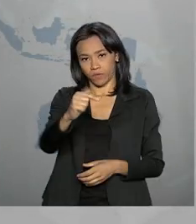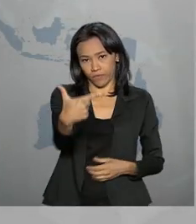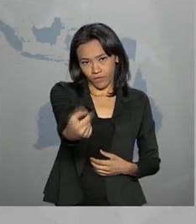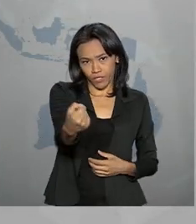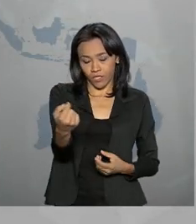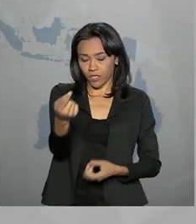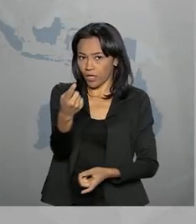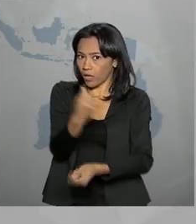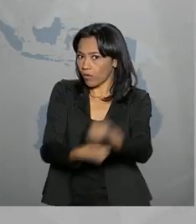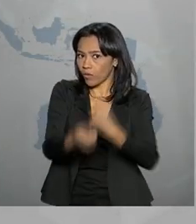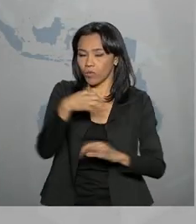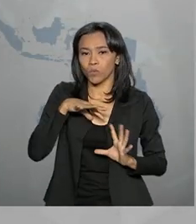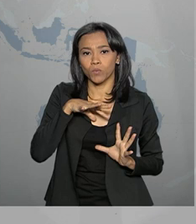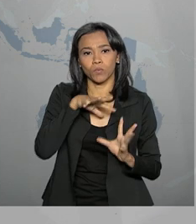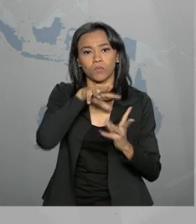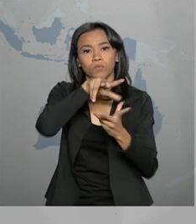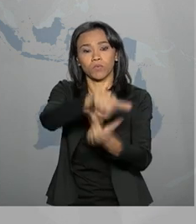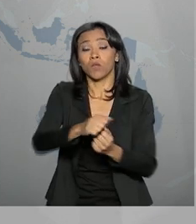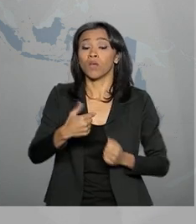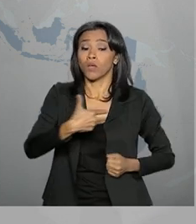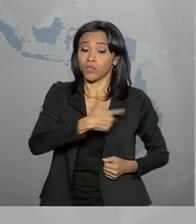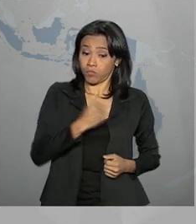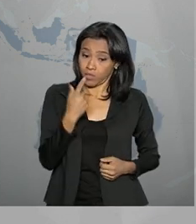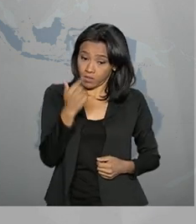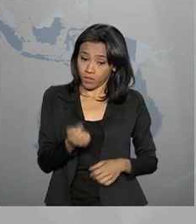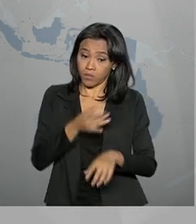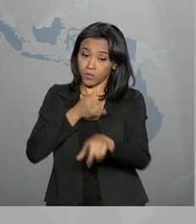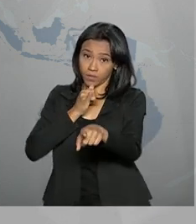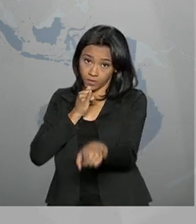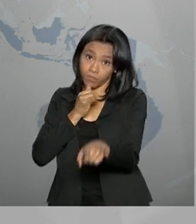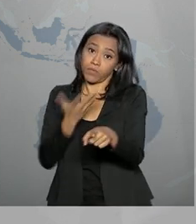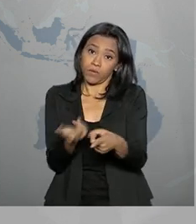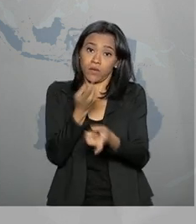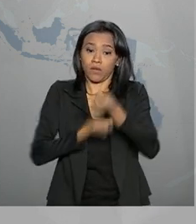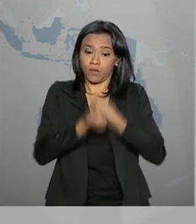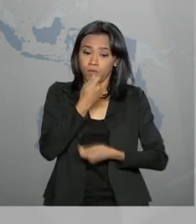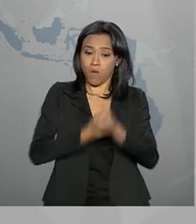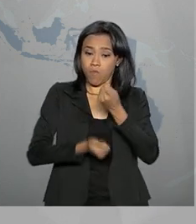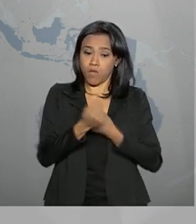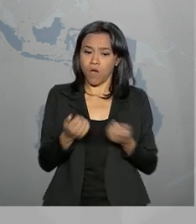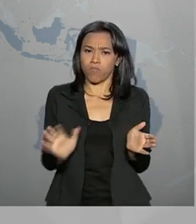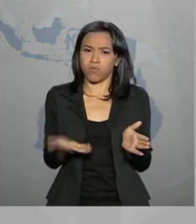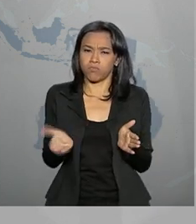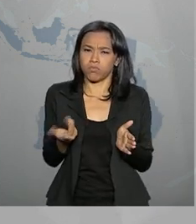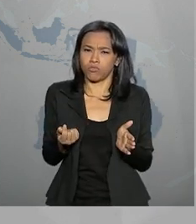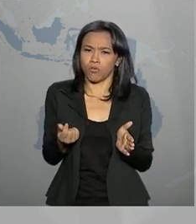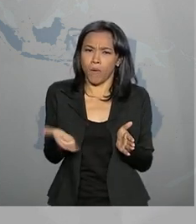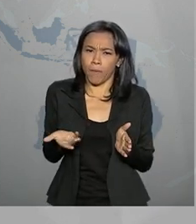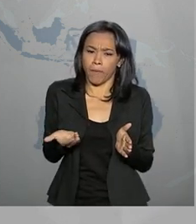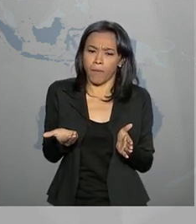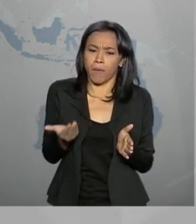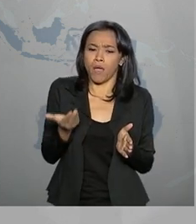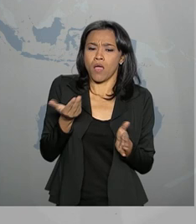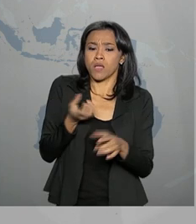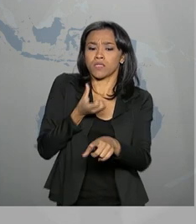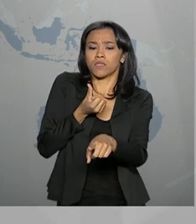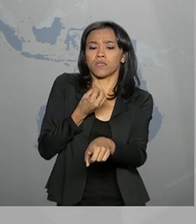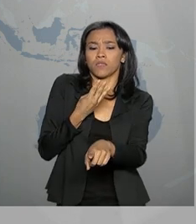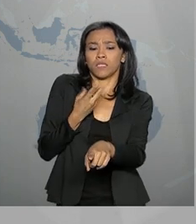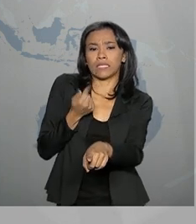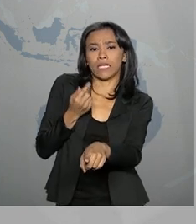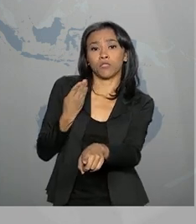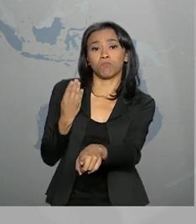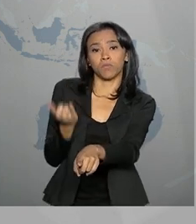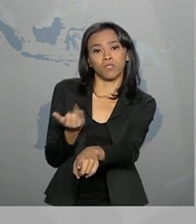do mundo. Em 2017, por exemplo, a economia portenha movimentou mais de 637